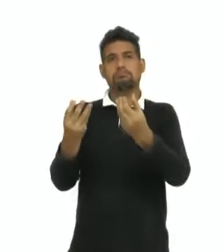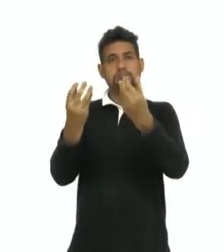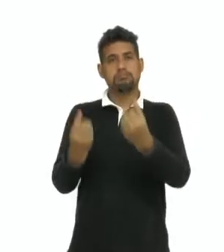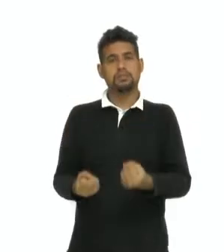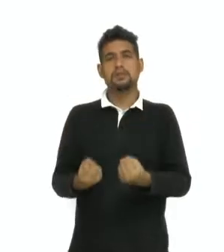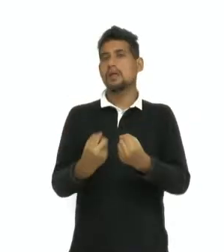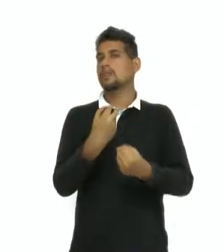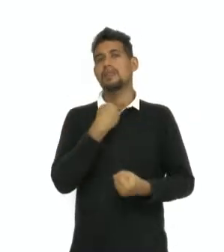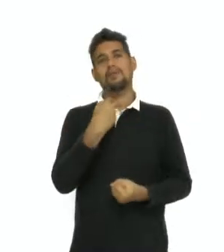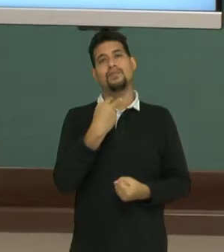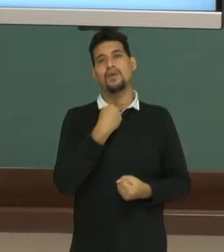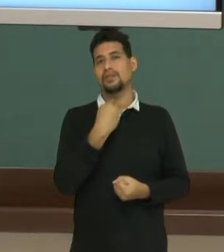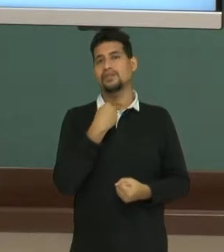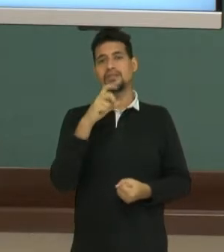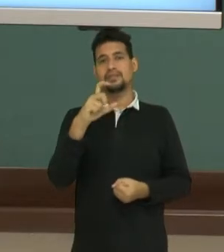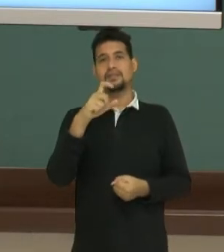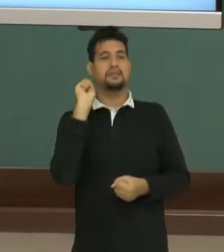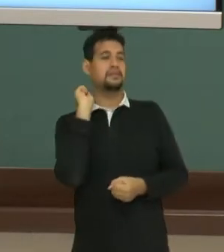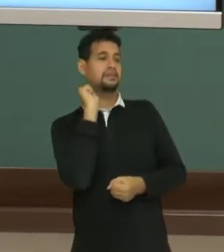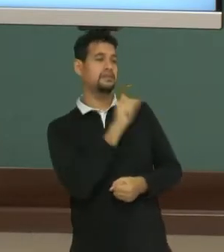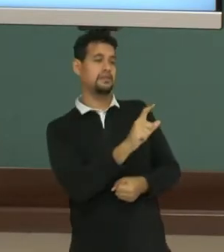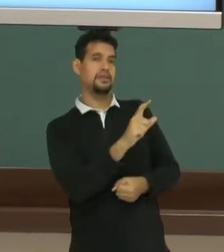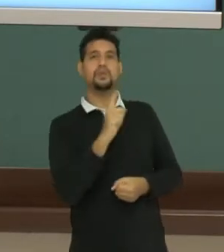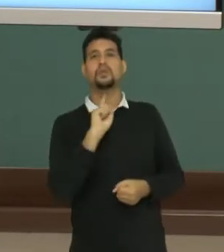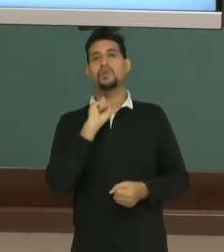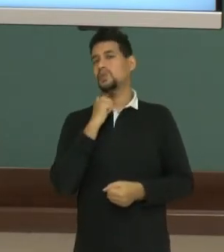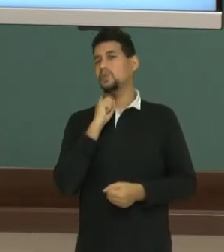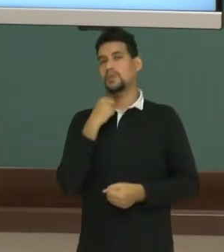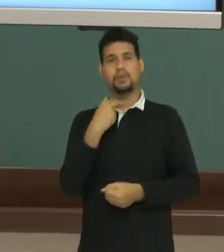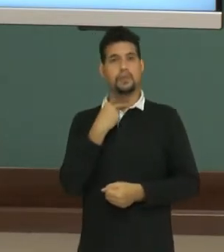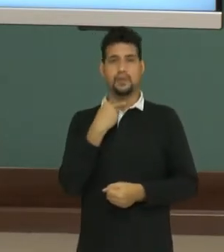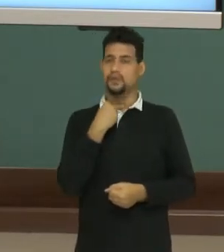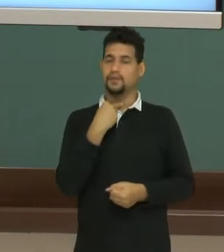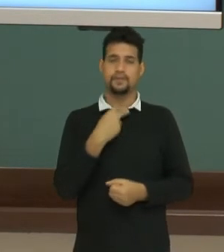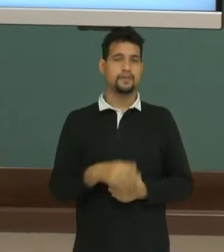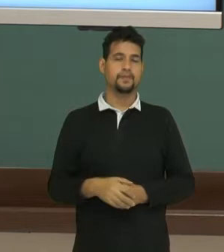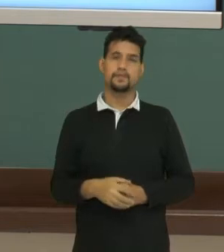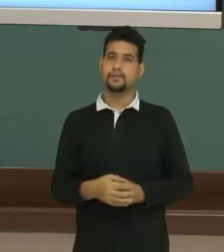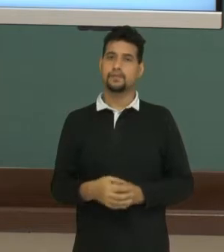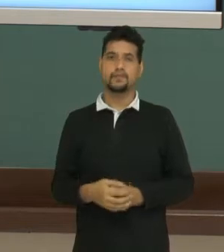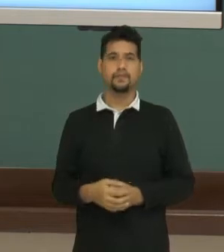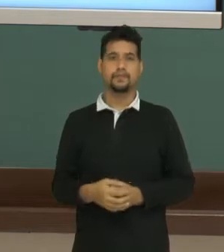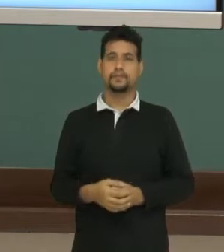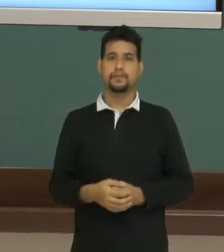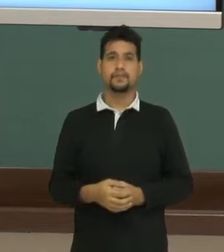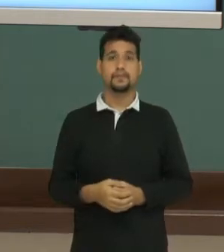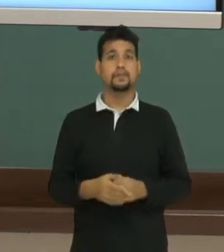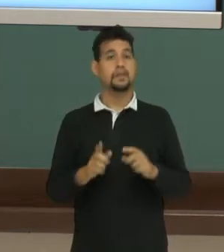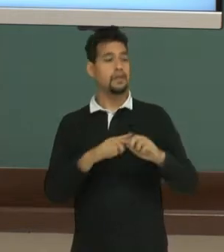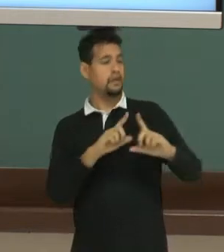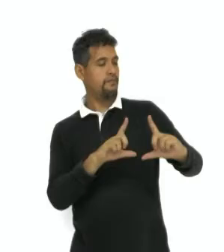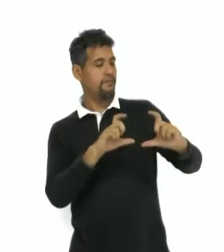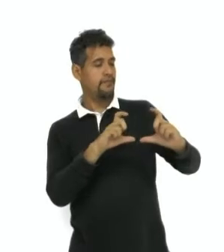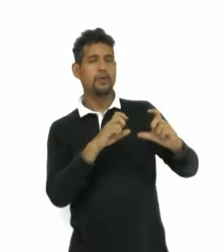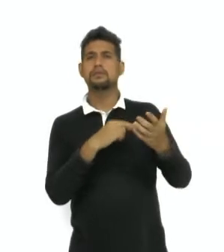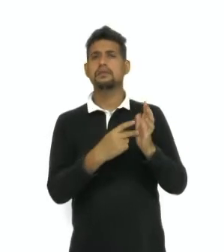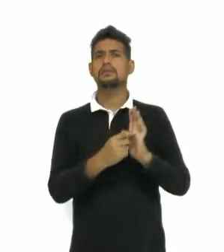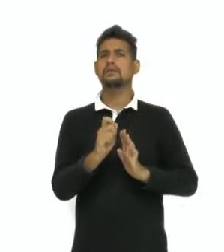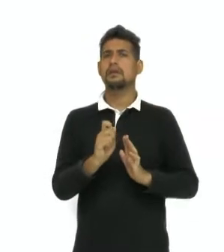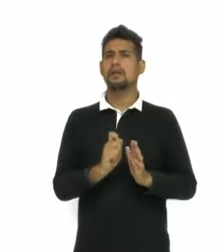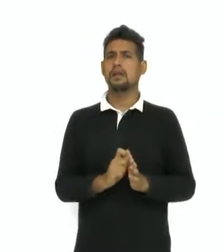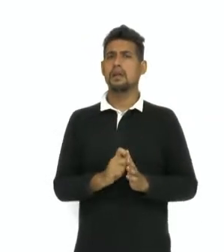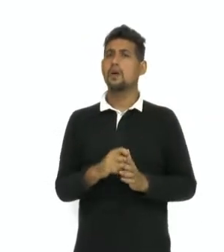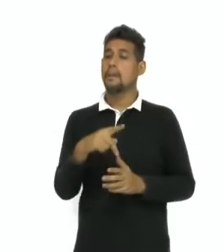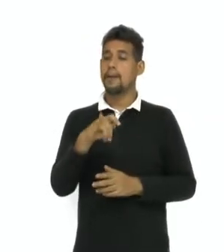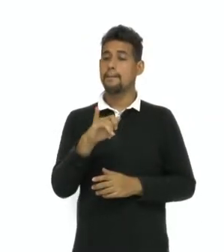Não podemos jogar pilhas e baterias no lixo comum. A imagem ampliada refere-se à embalagem de